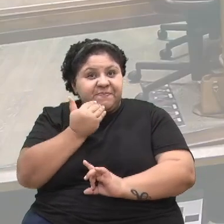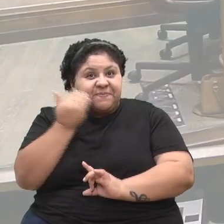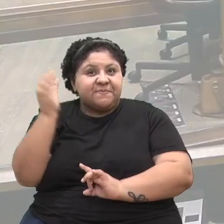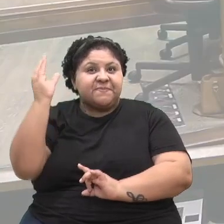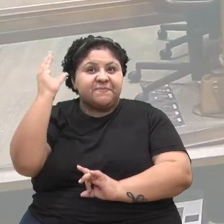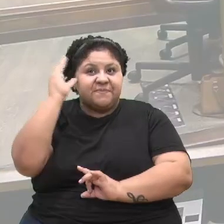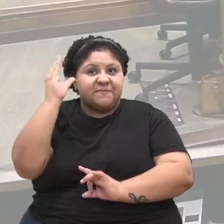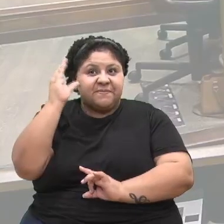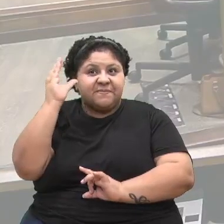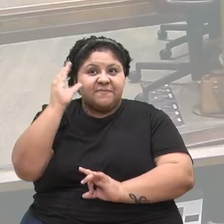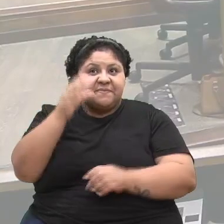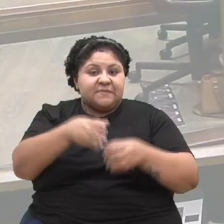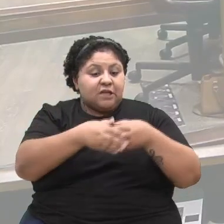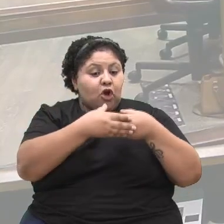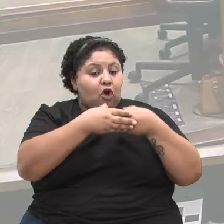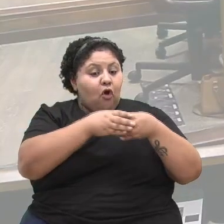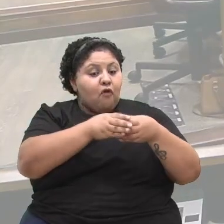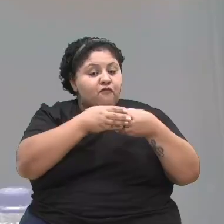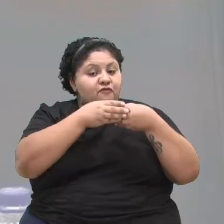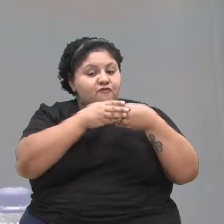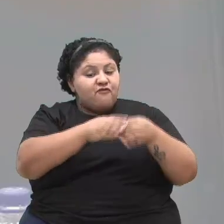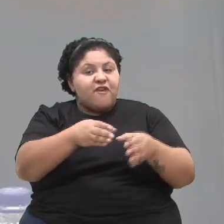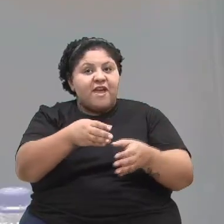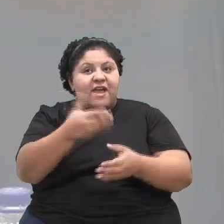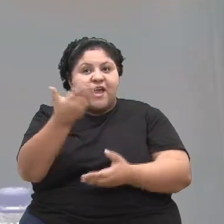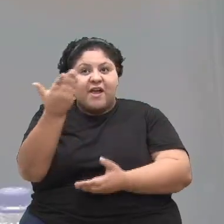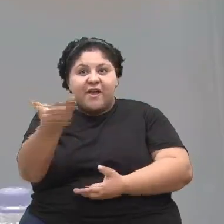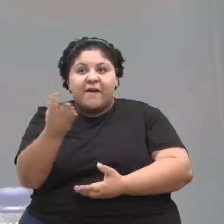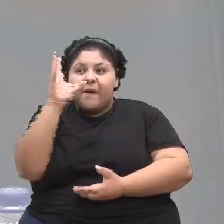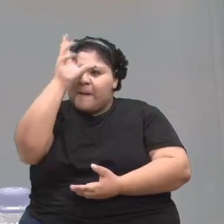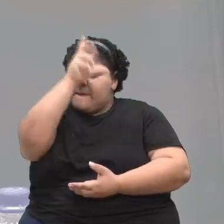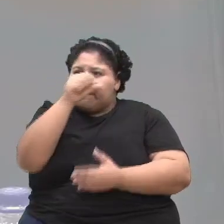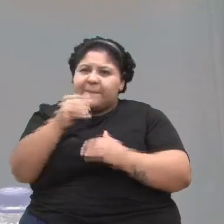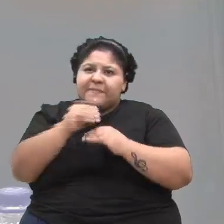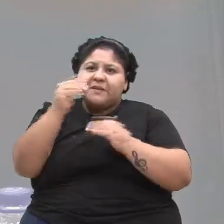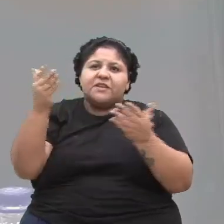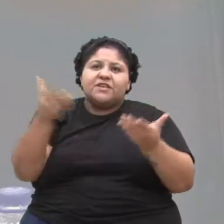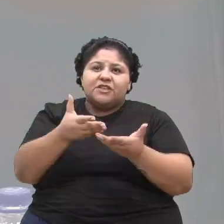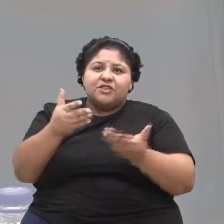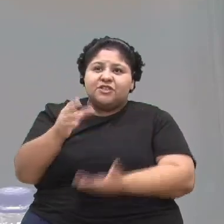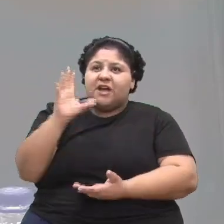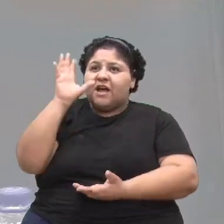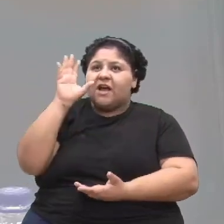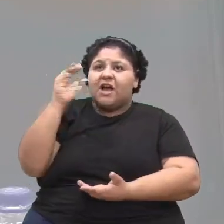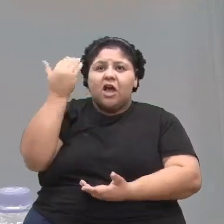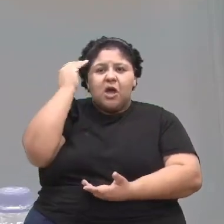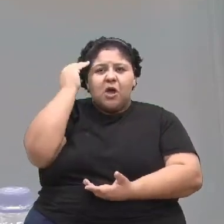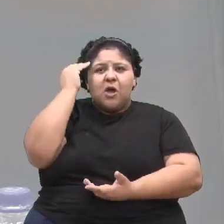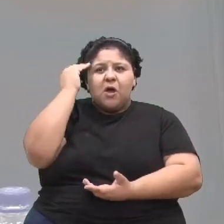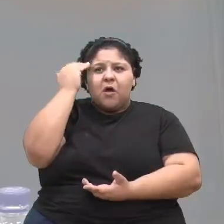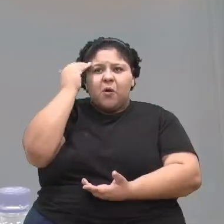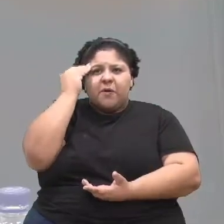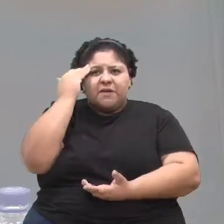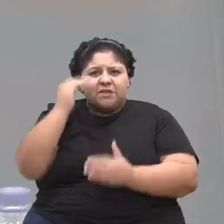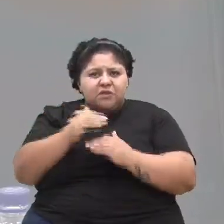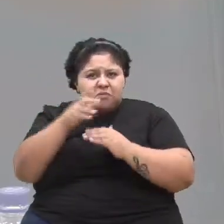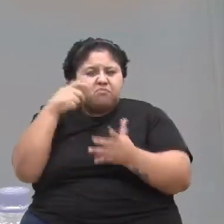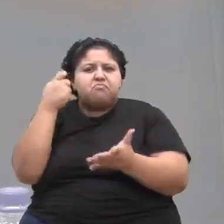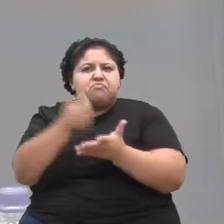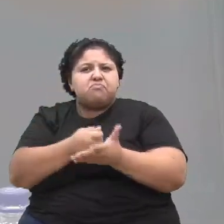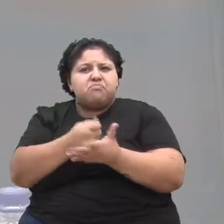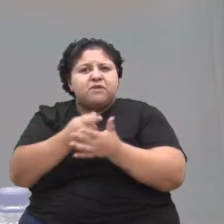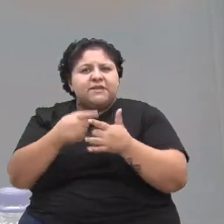Cadore, conviver com a senhora, aprender um pouco mais. Já conhecia um pouco da sua luta, mas ter essa possibilidade